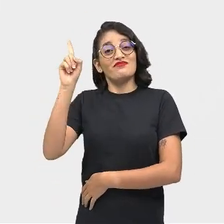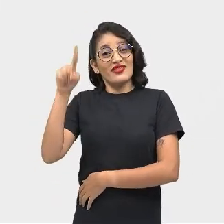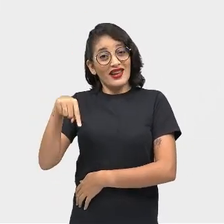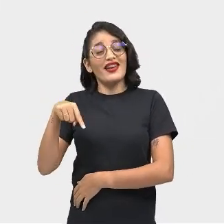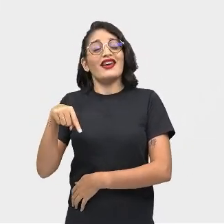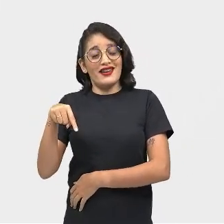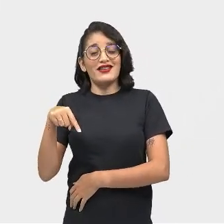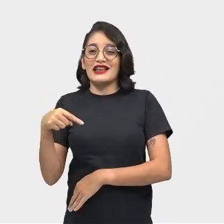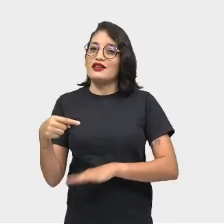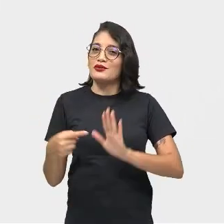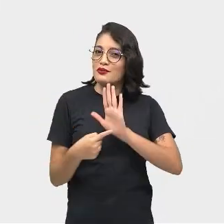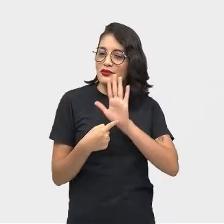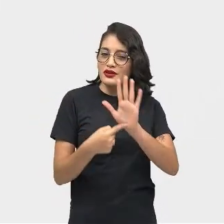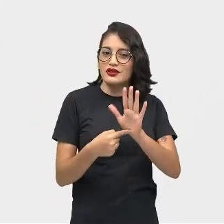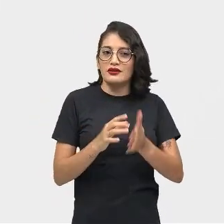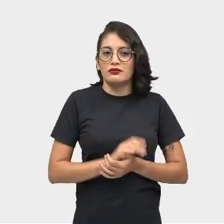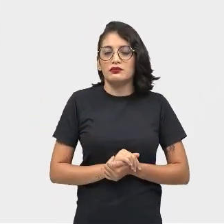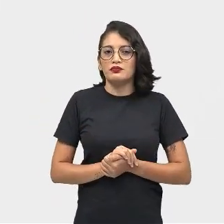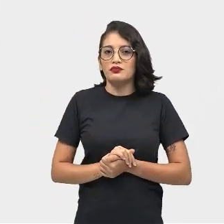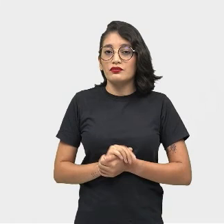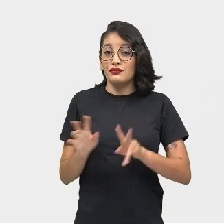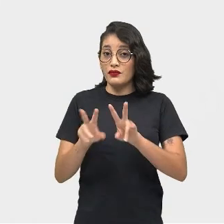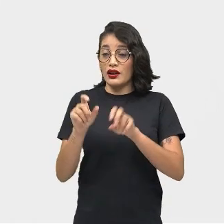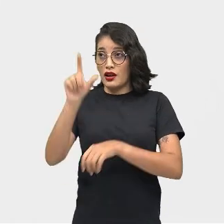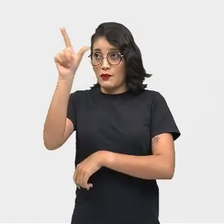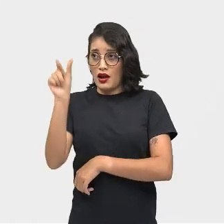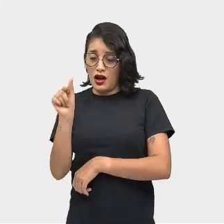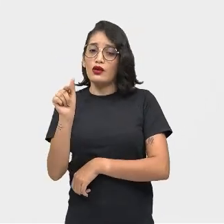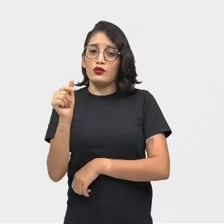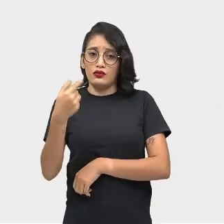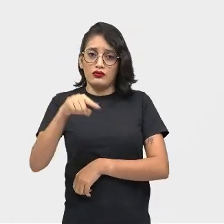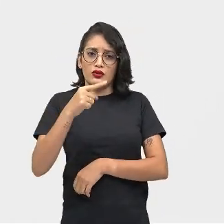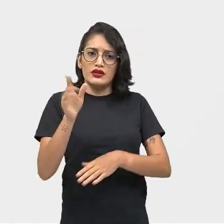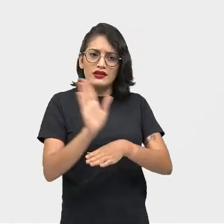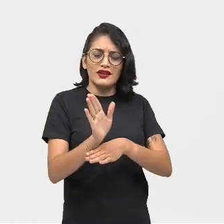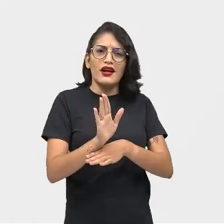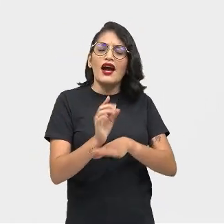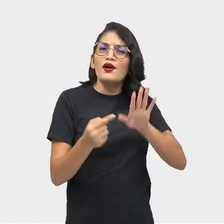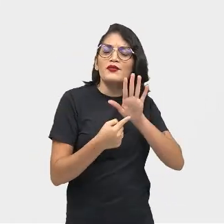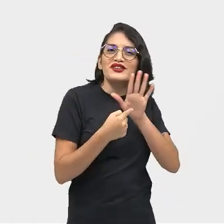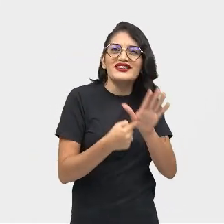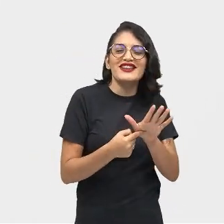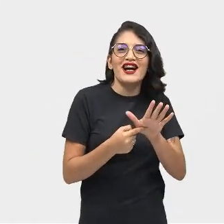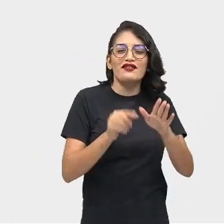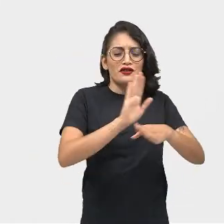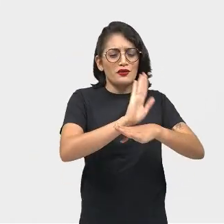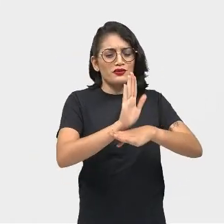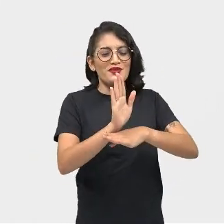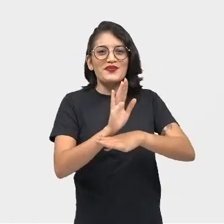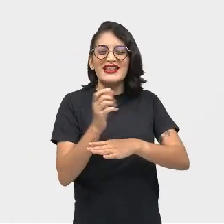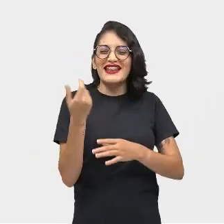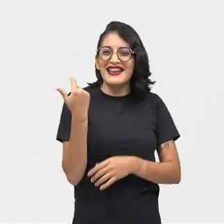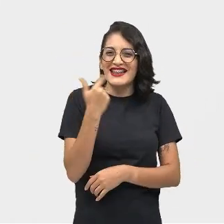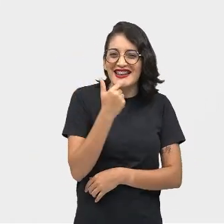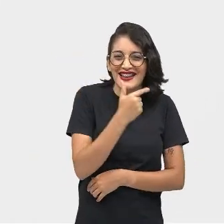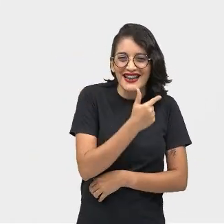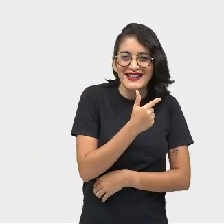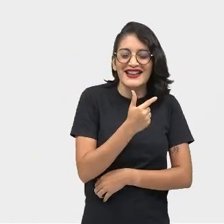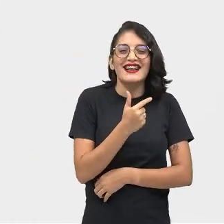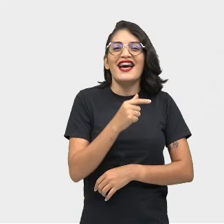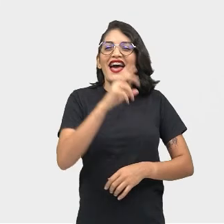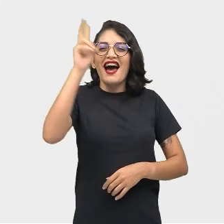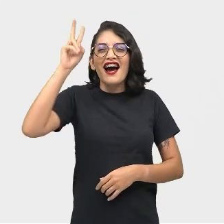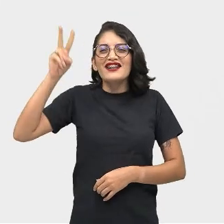nós encontramos aqui. A lua foi ao cinema, passava um filme engraçado, a história de uma